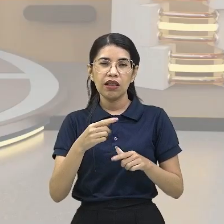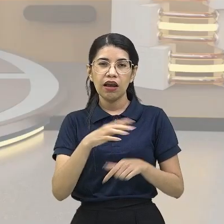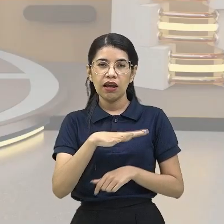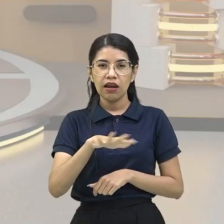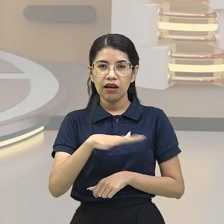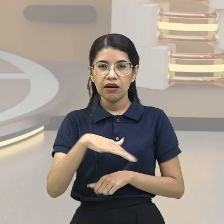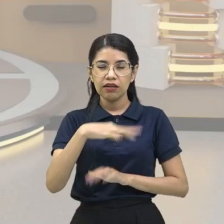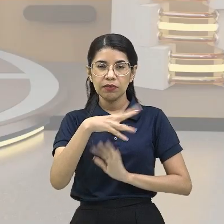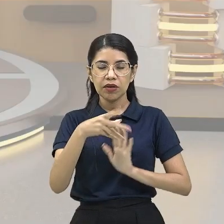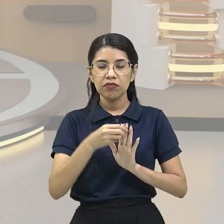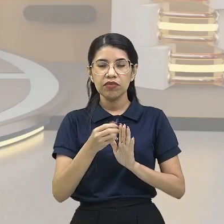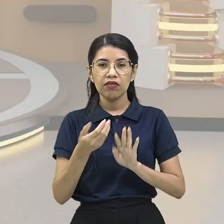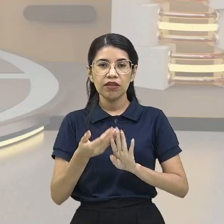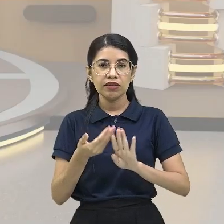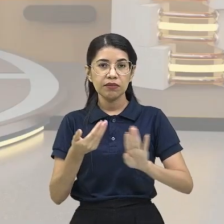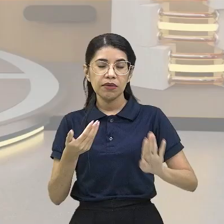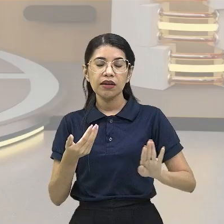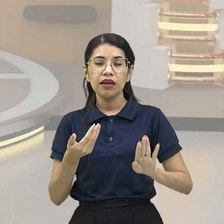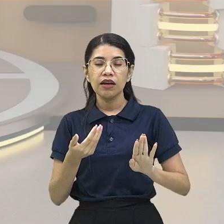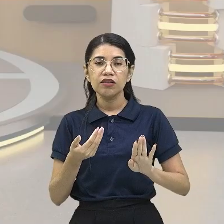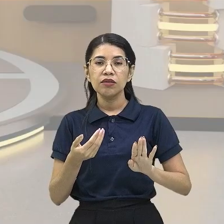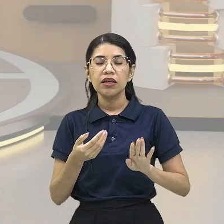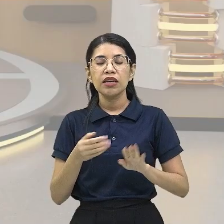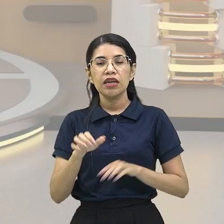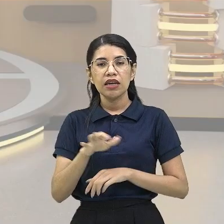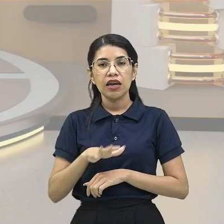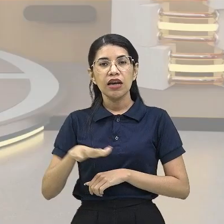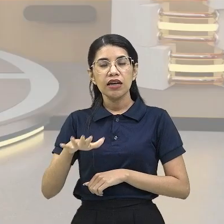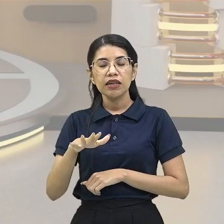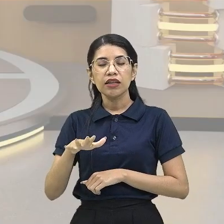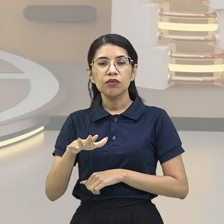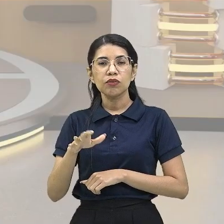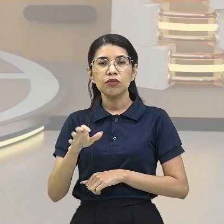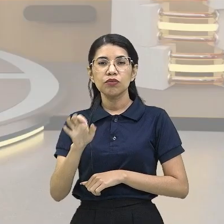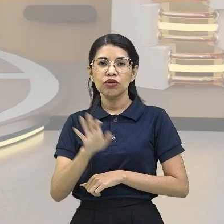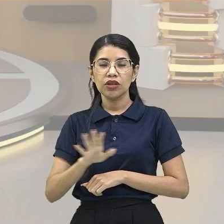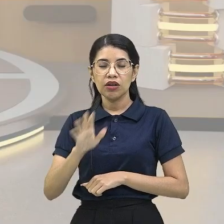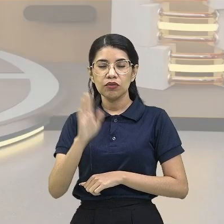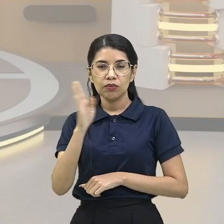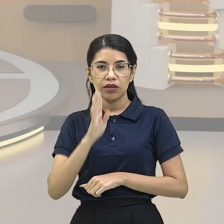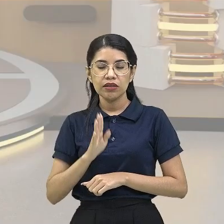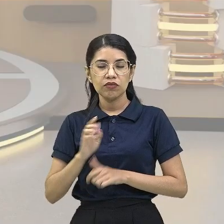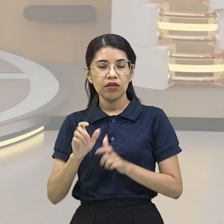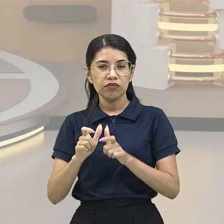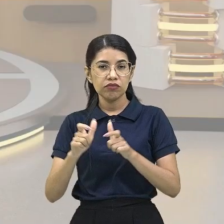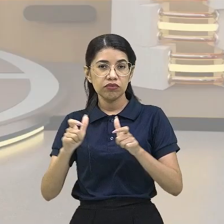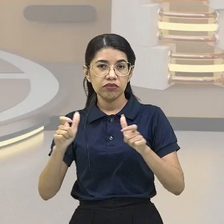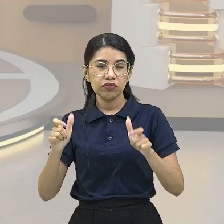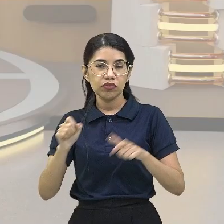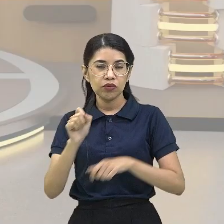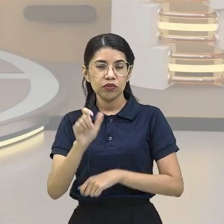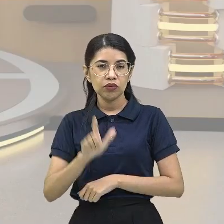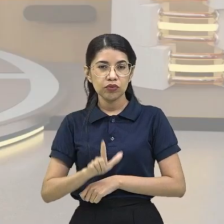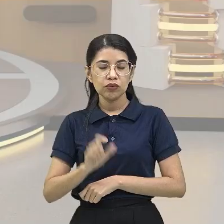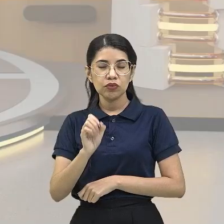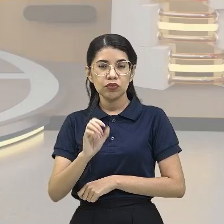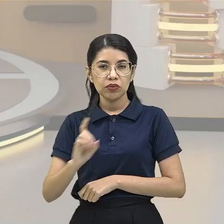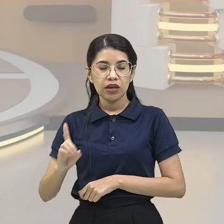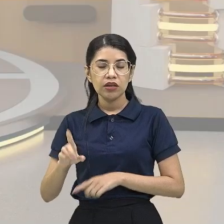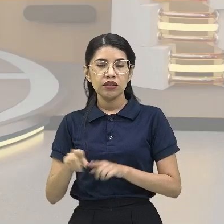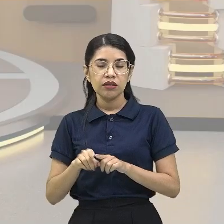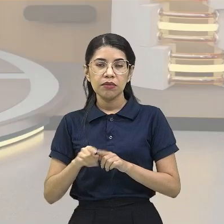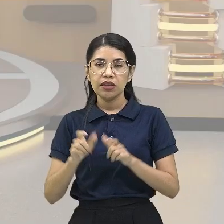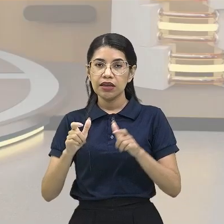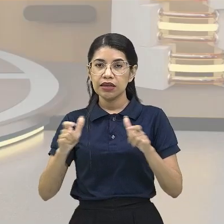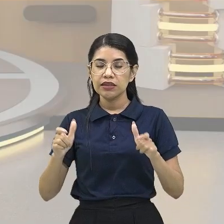tinha ali um rápido crescimento, não, a gente tinha um crescimento industrial nas regiões sul e sudeste. E aí